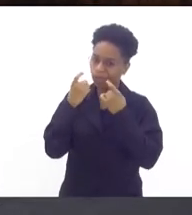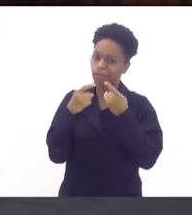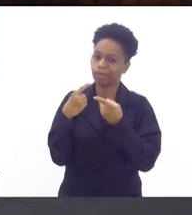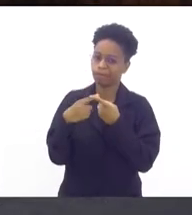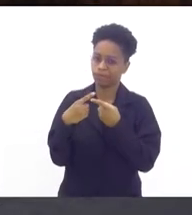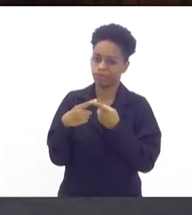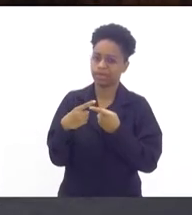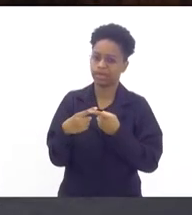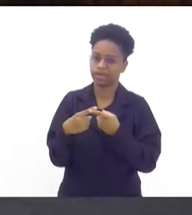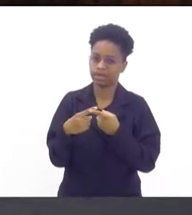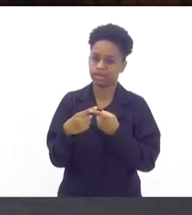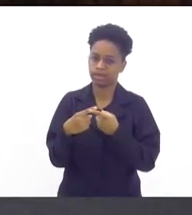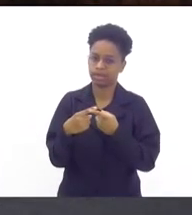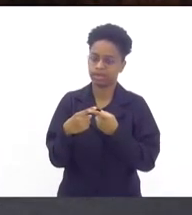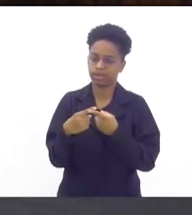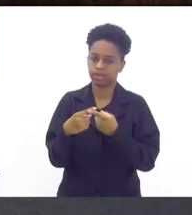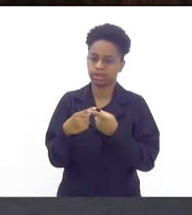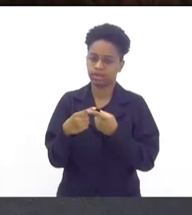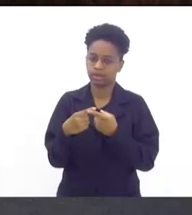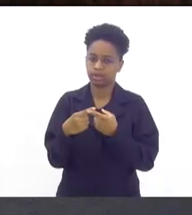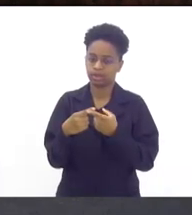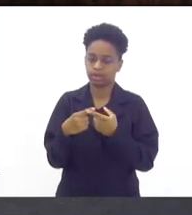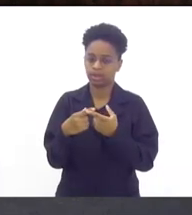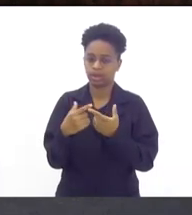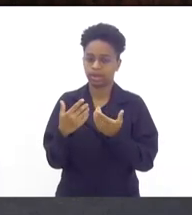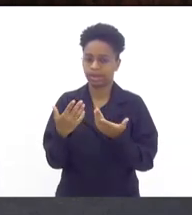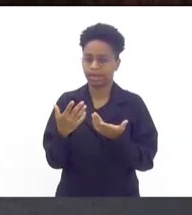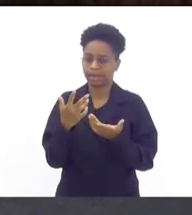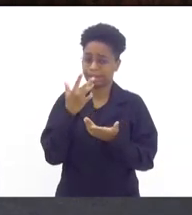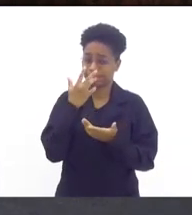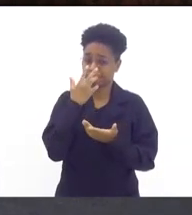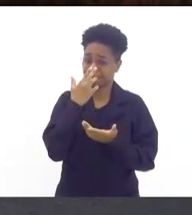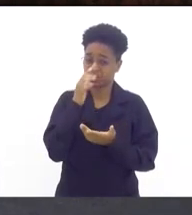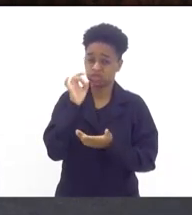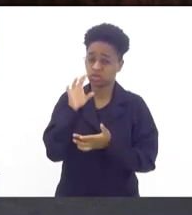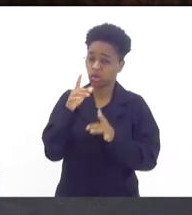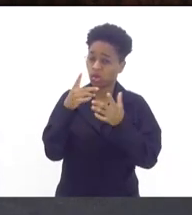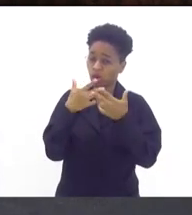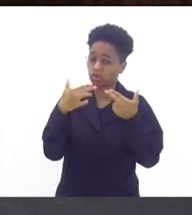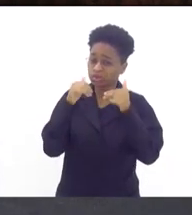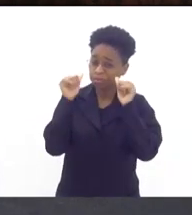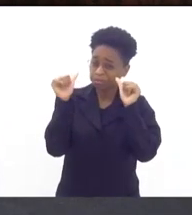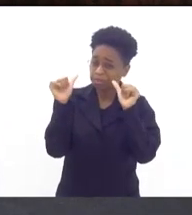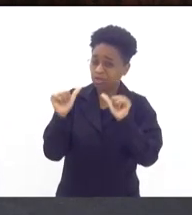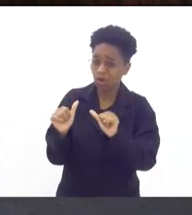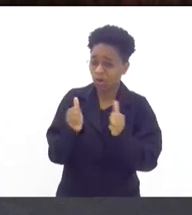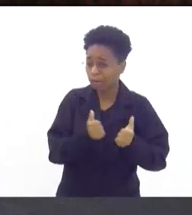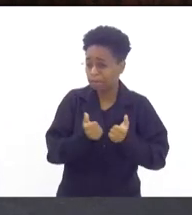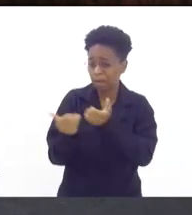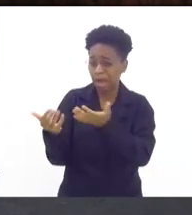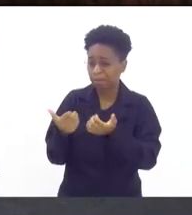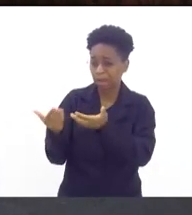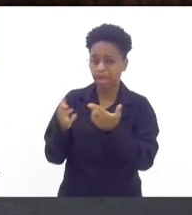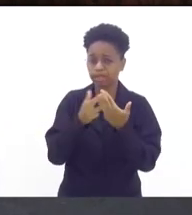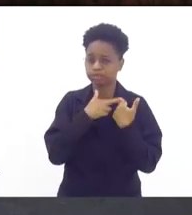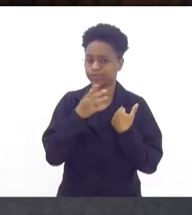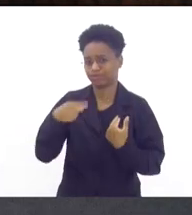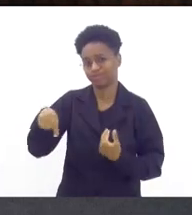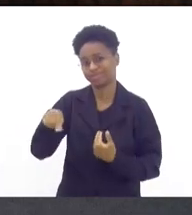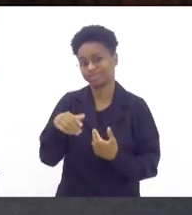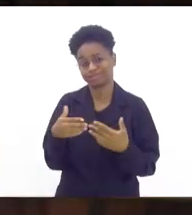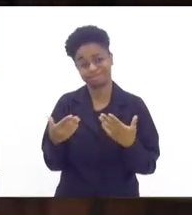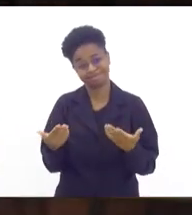anatha anatorque talvez só o pior do espetáculo né tá bom